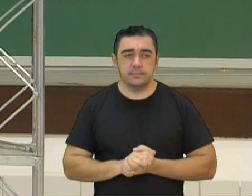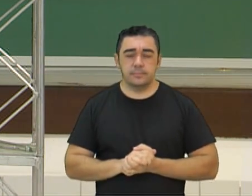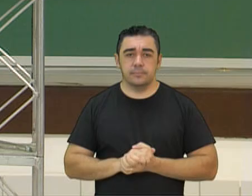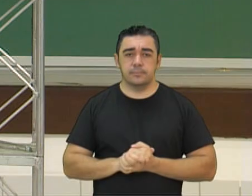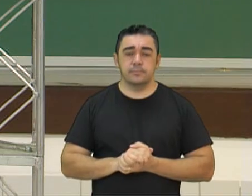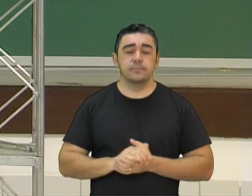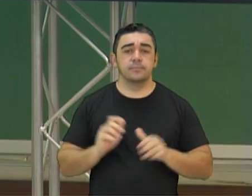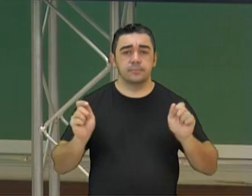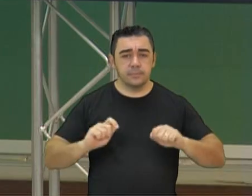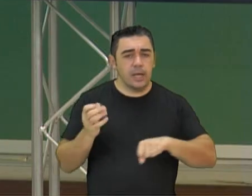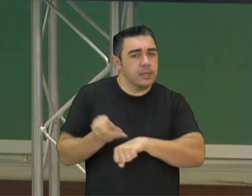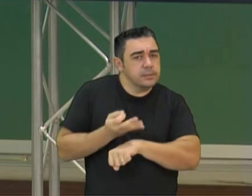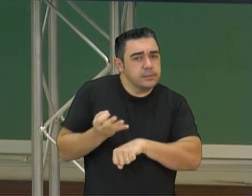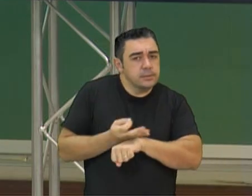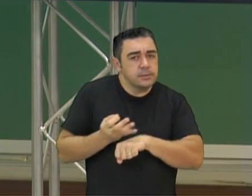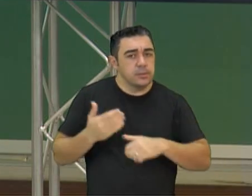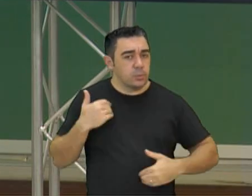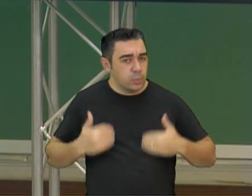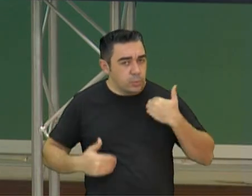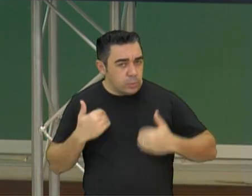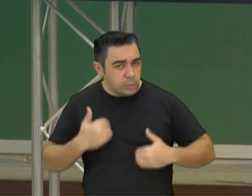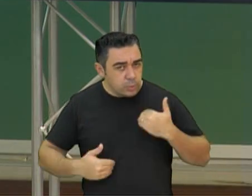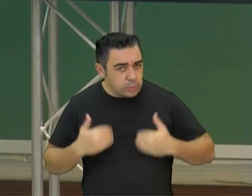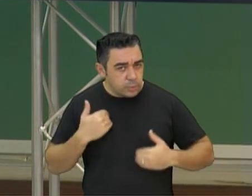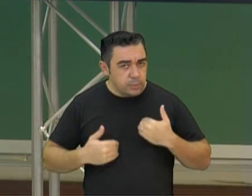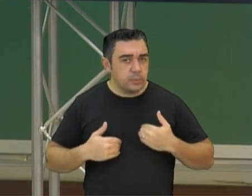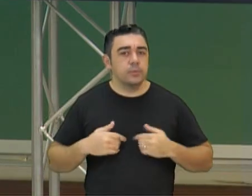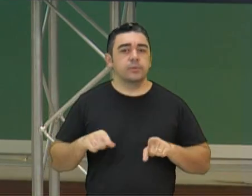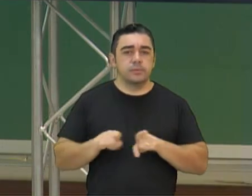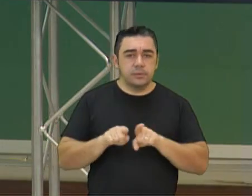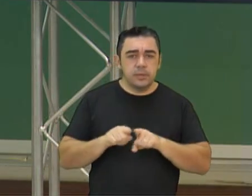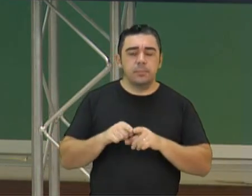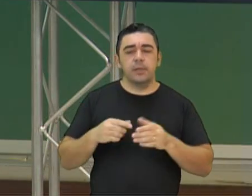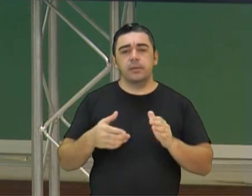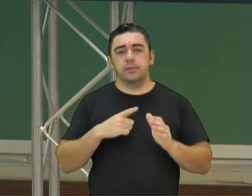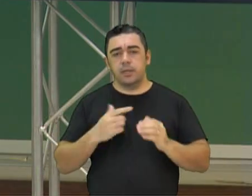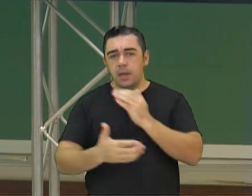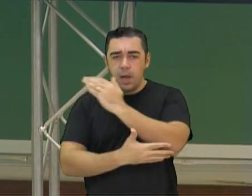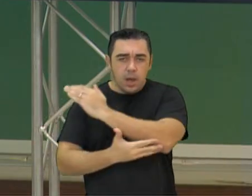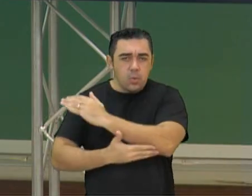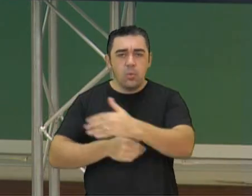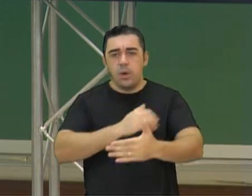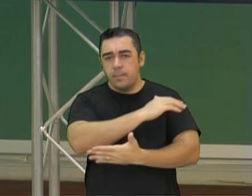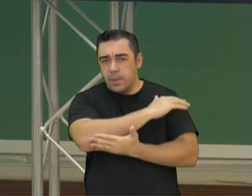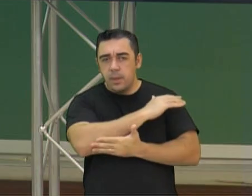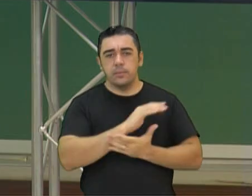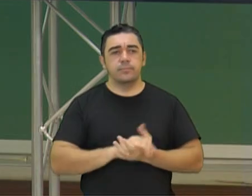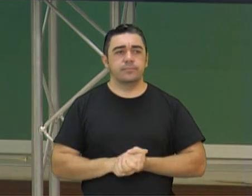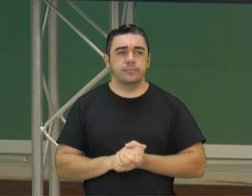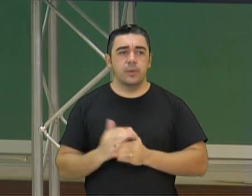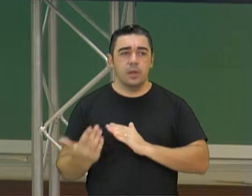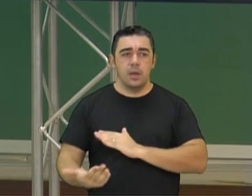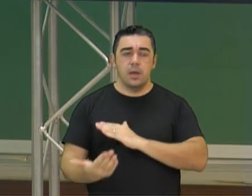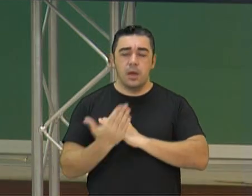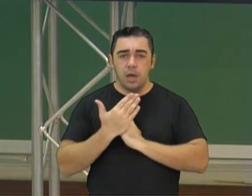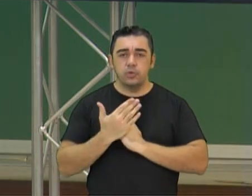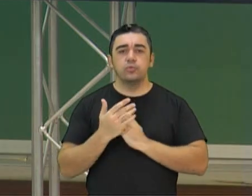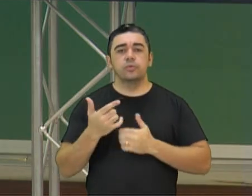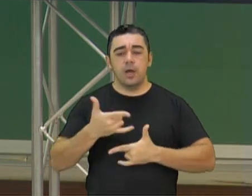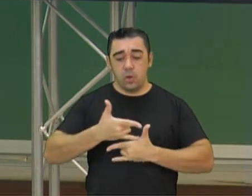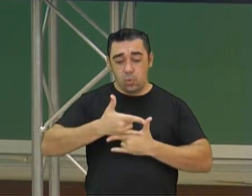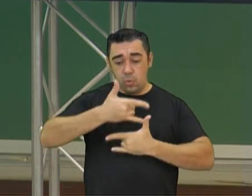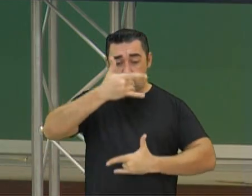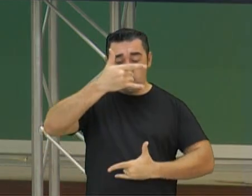eu trouxe aqui aumento da resistência física e da flexibilidade, ajuda no desvio de